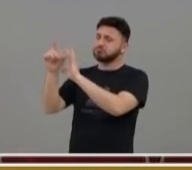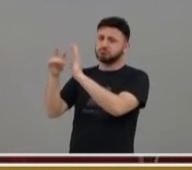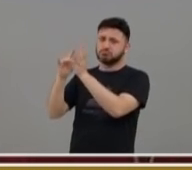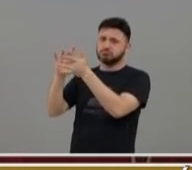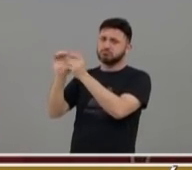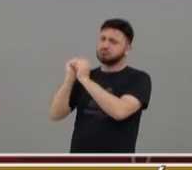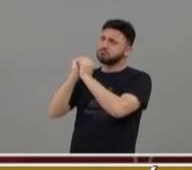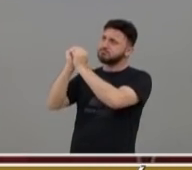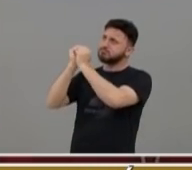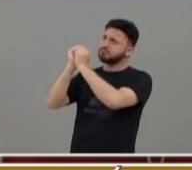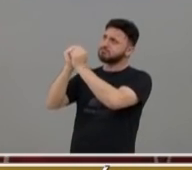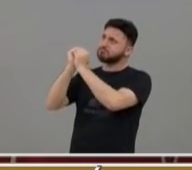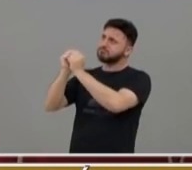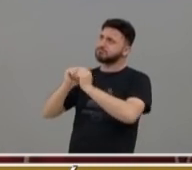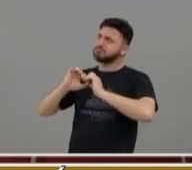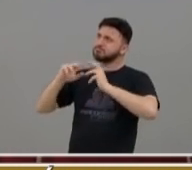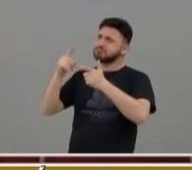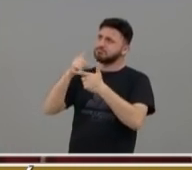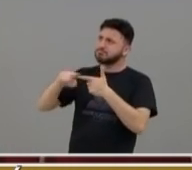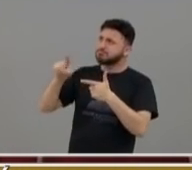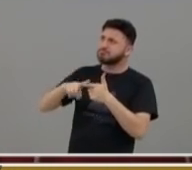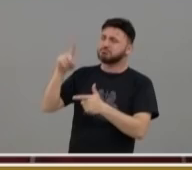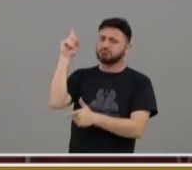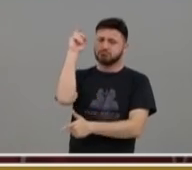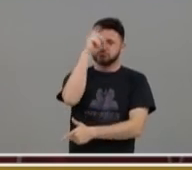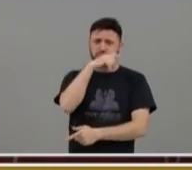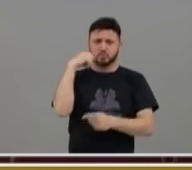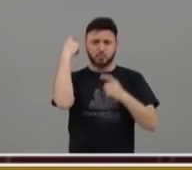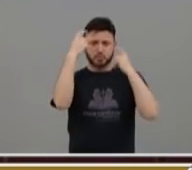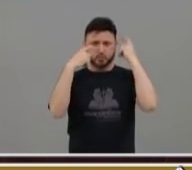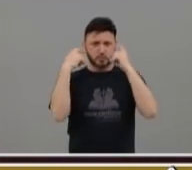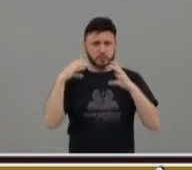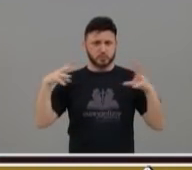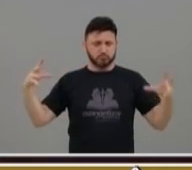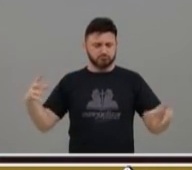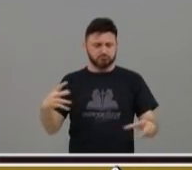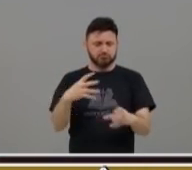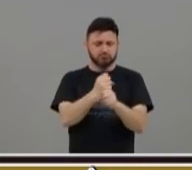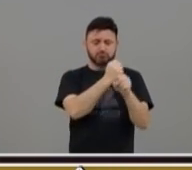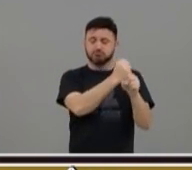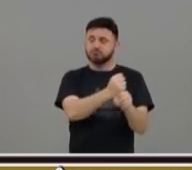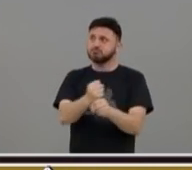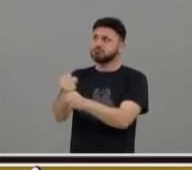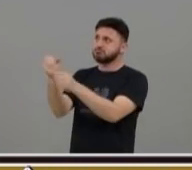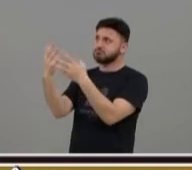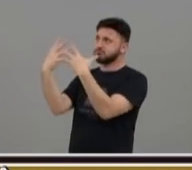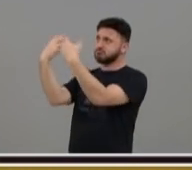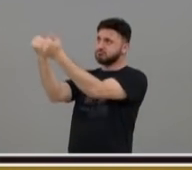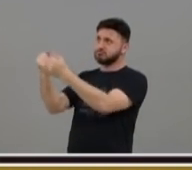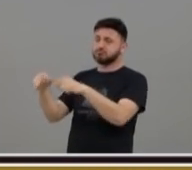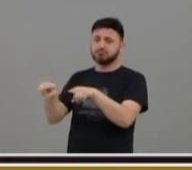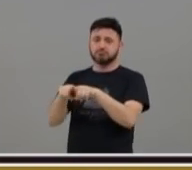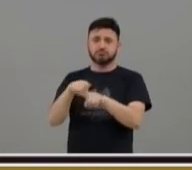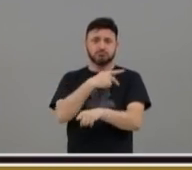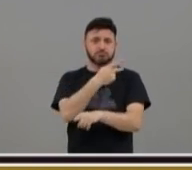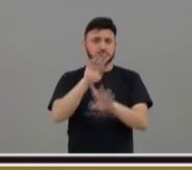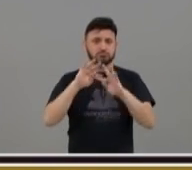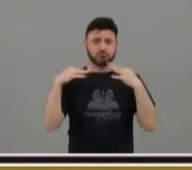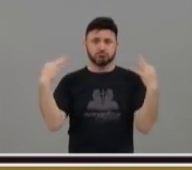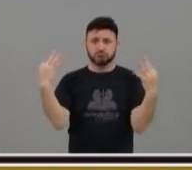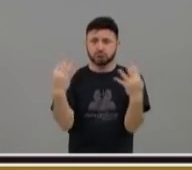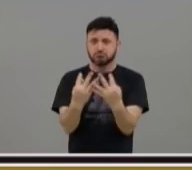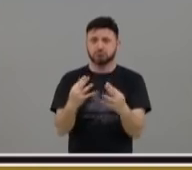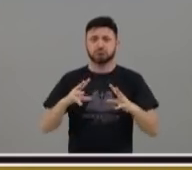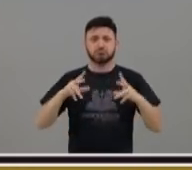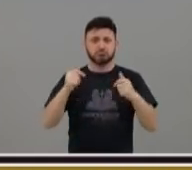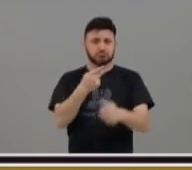agora todos aqueles que estão sofrendo. Coloque agora no coração do Senhor aqueles que necessitam hoje serem